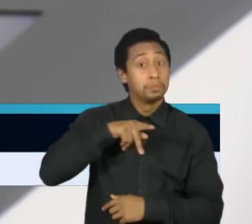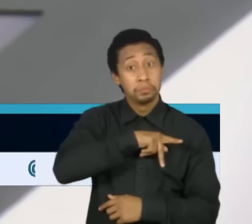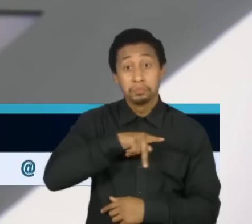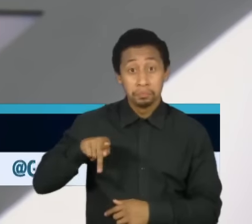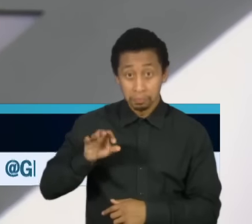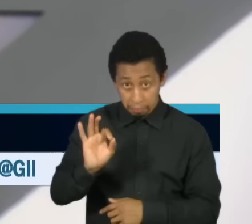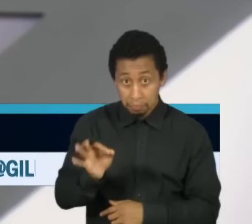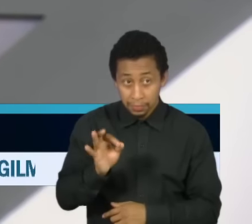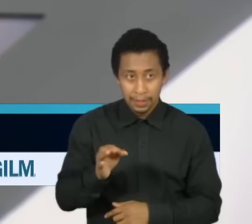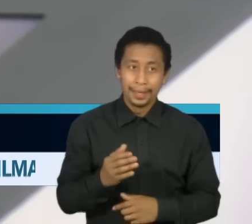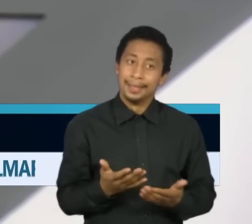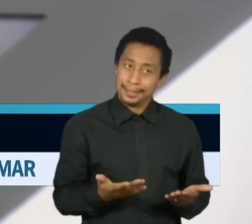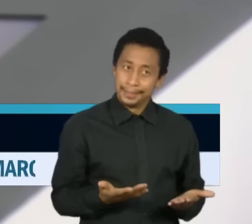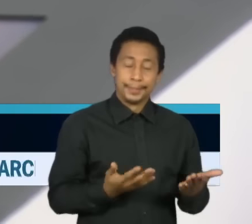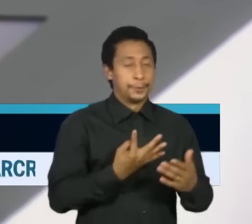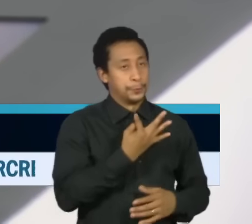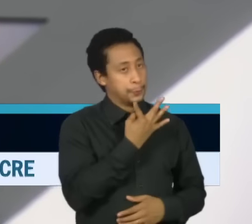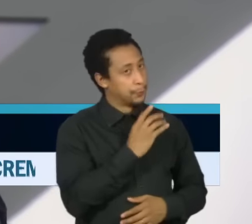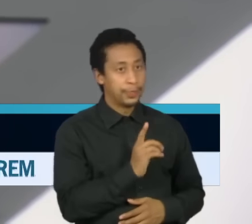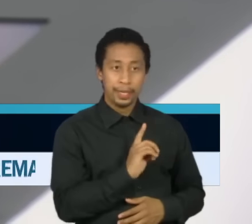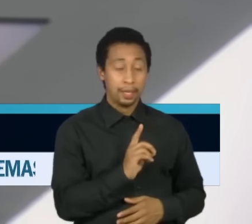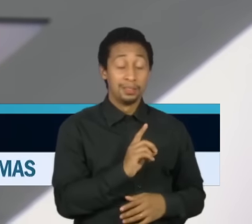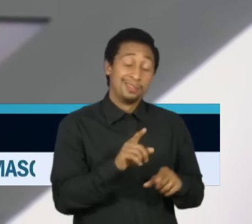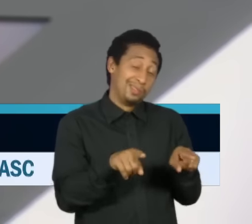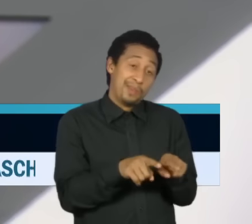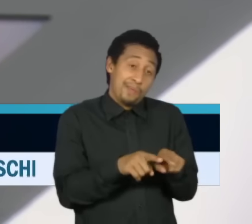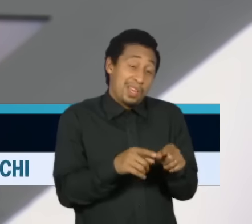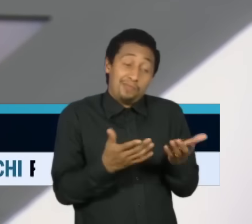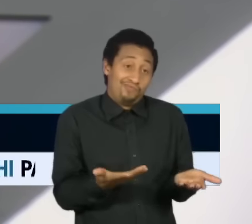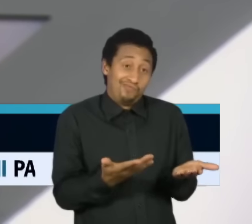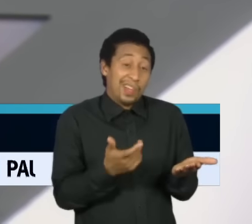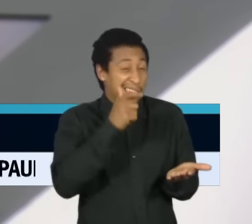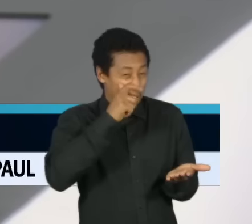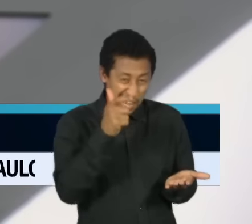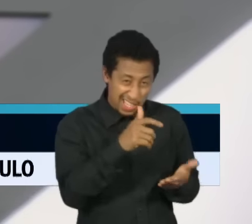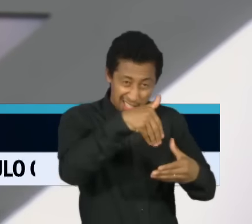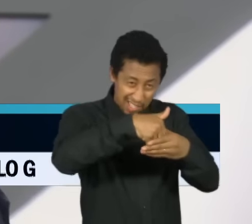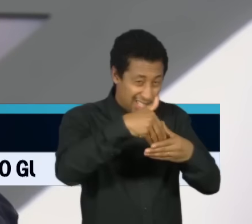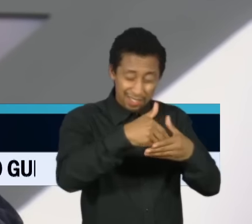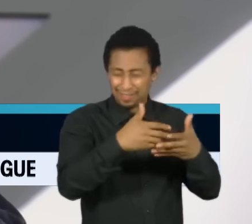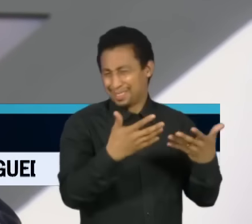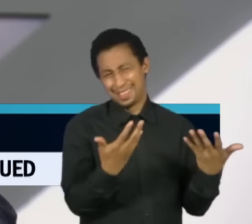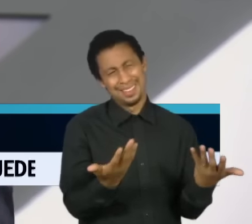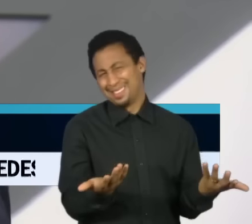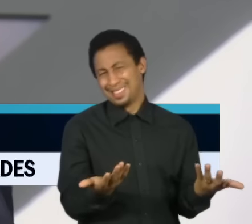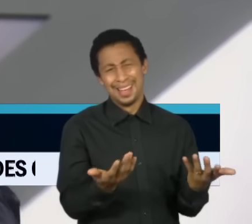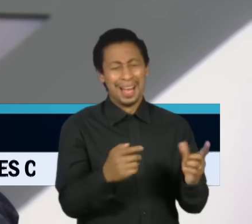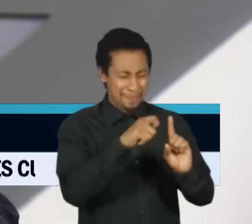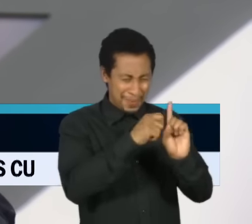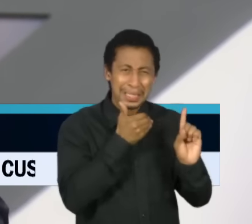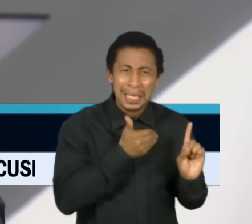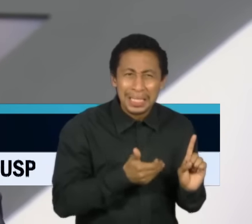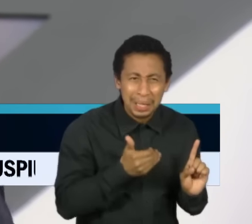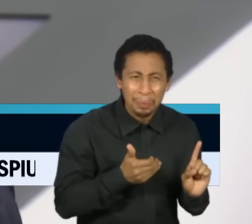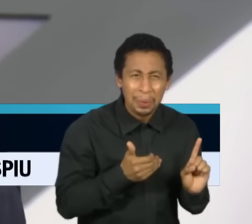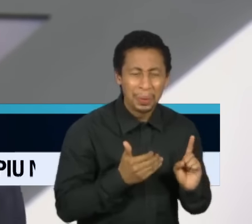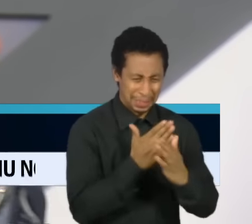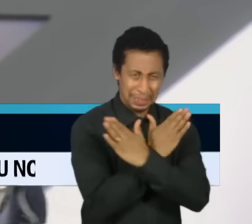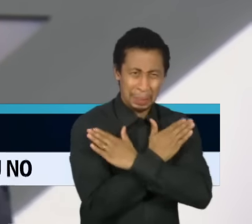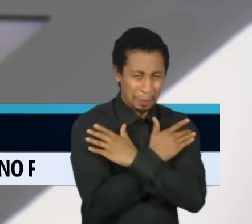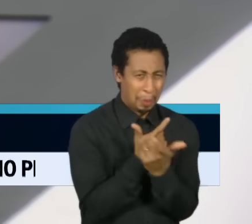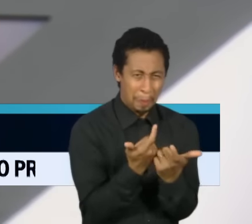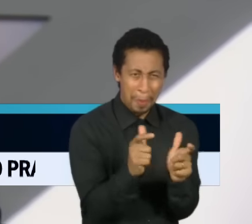nem conhece e nem estão pensando em eleição. Fim do ano, essa quebradeira toda, sem emprego, não é?